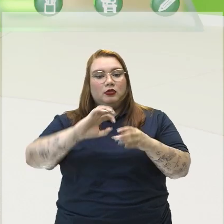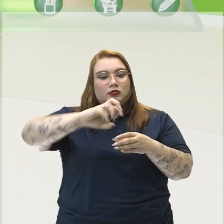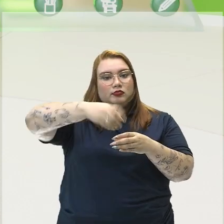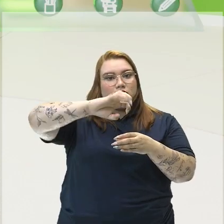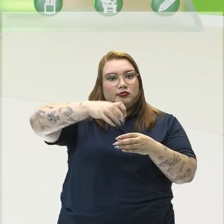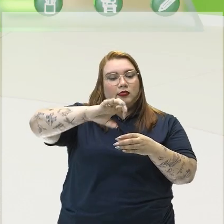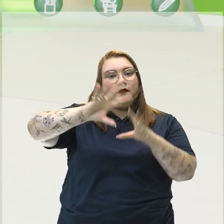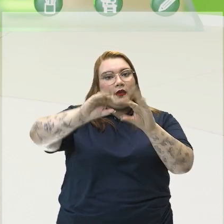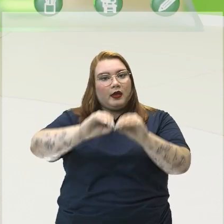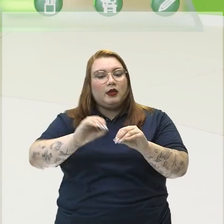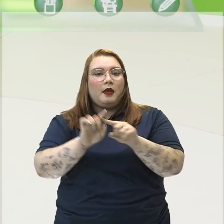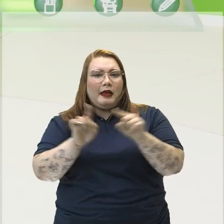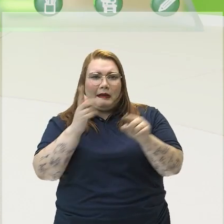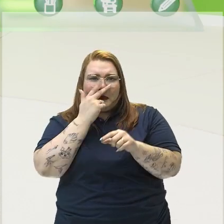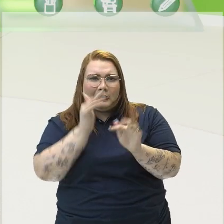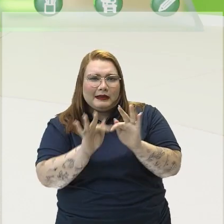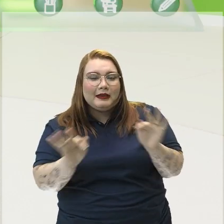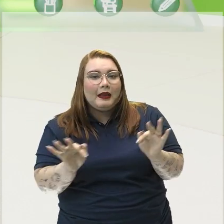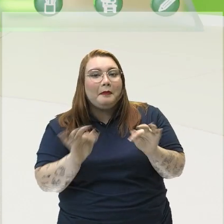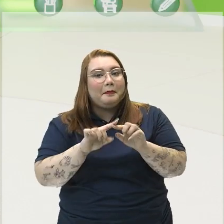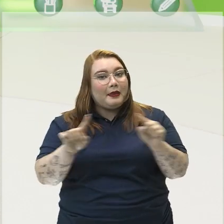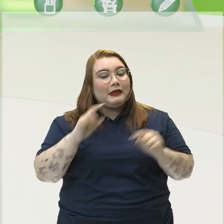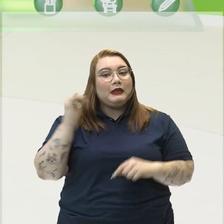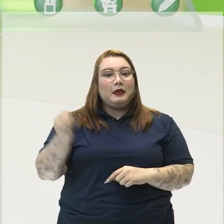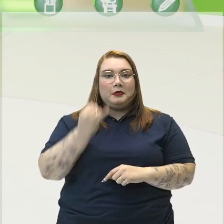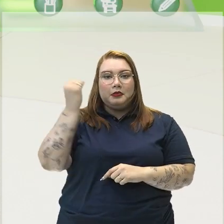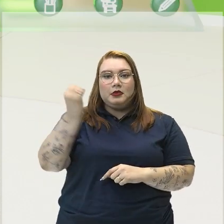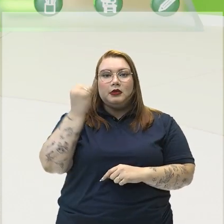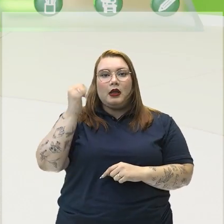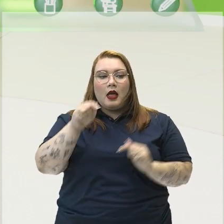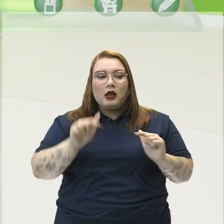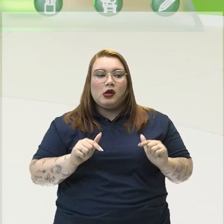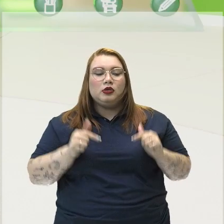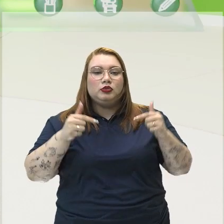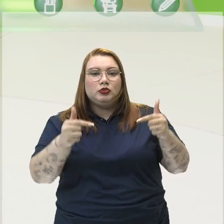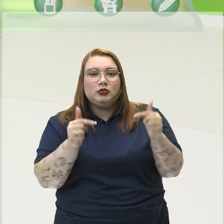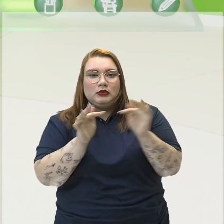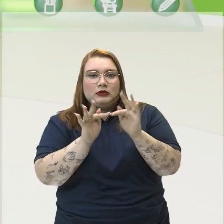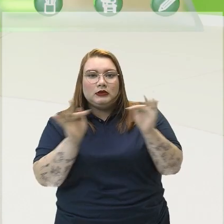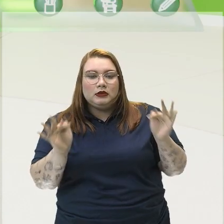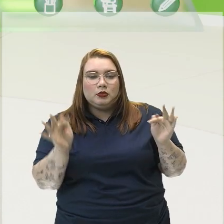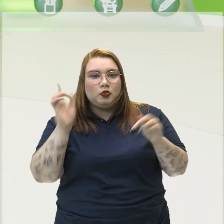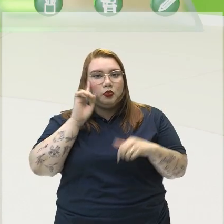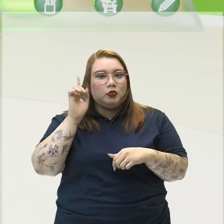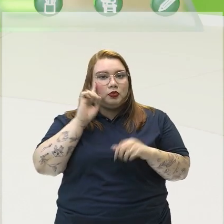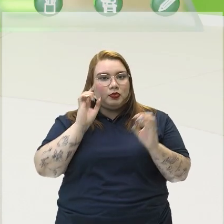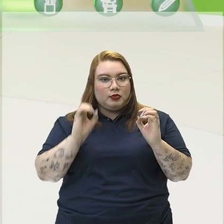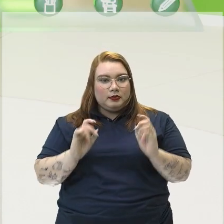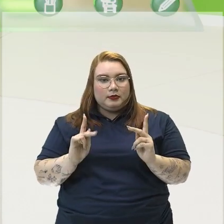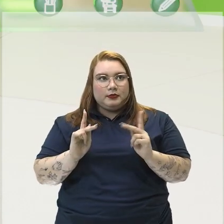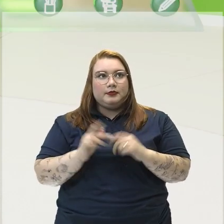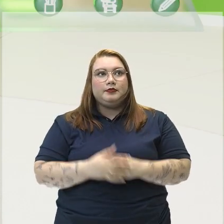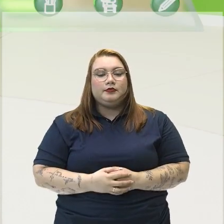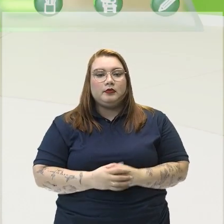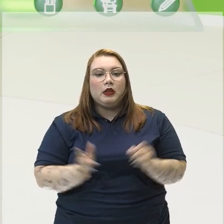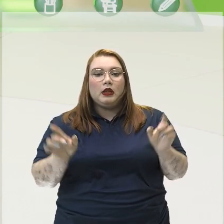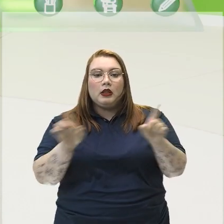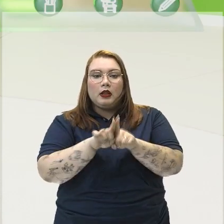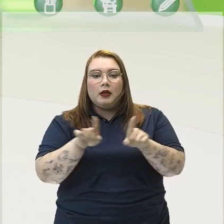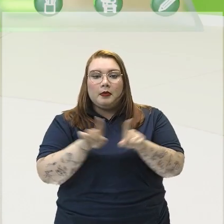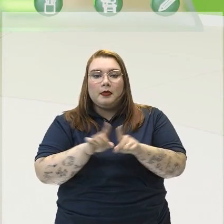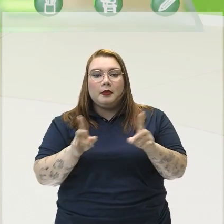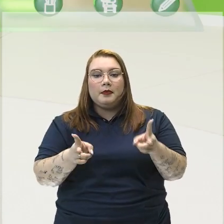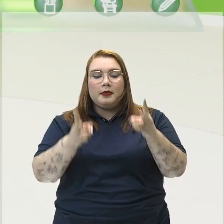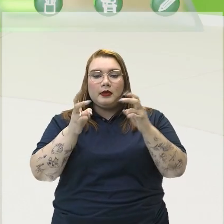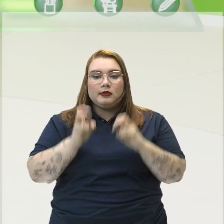Parece simples, mas é muito importante essas pequenas ações no nosso dia a dia, tá certo? Além disso, a gente